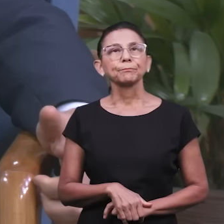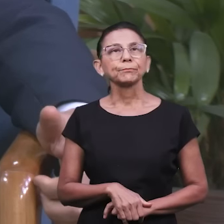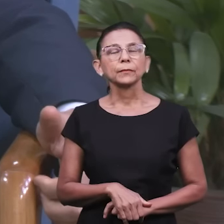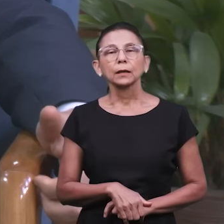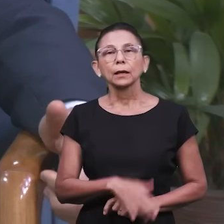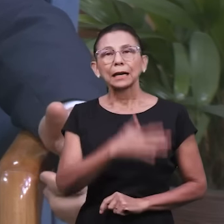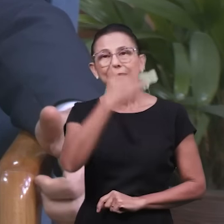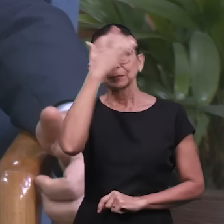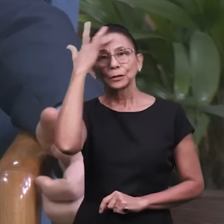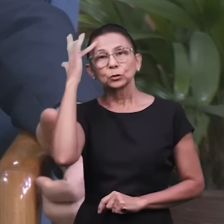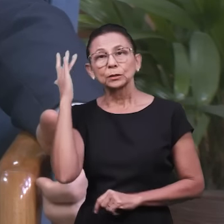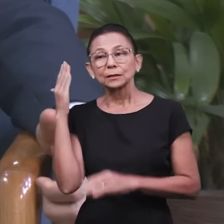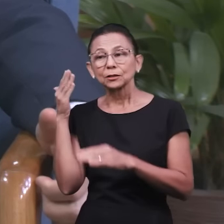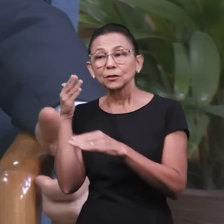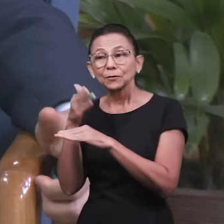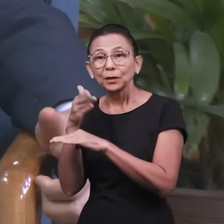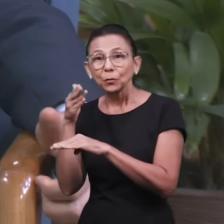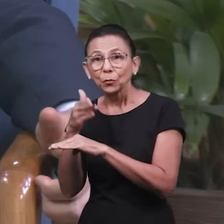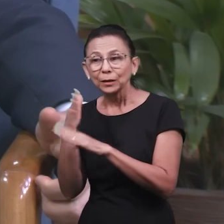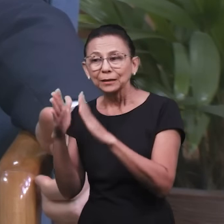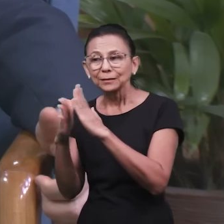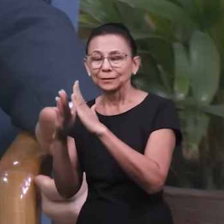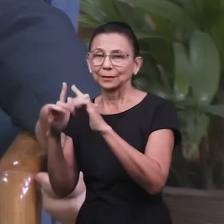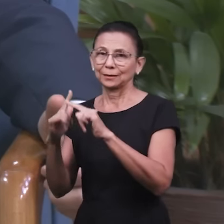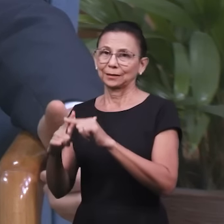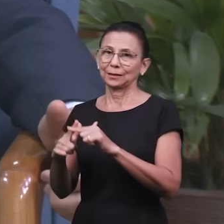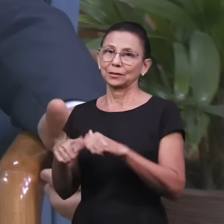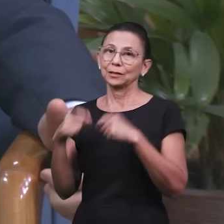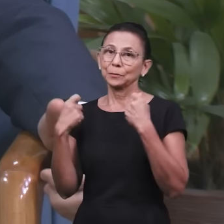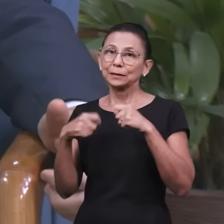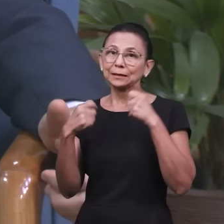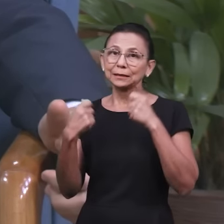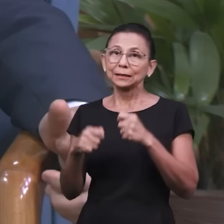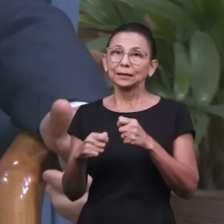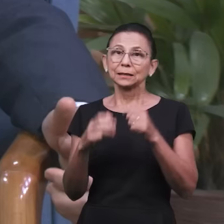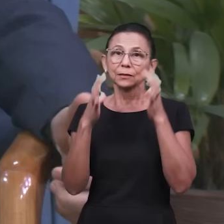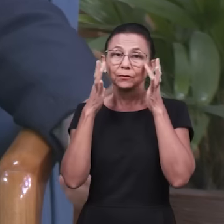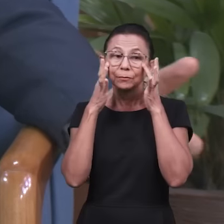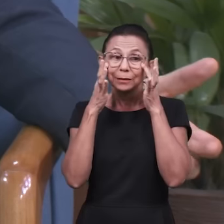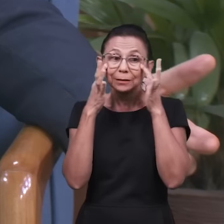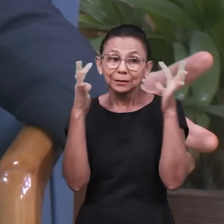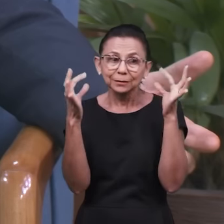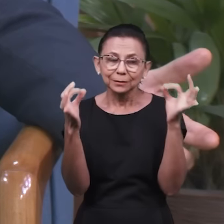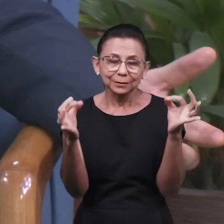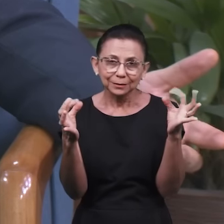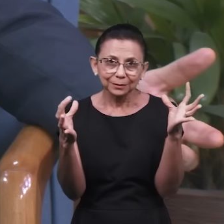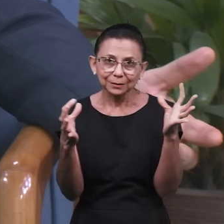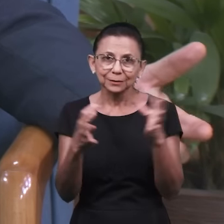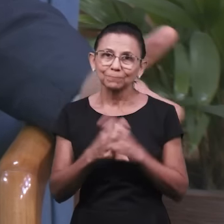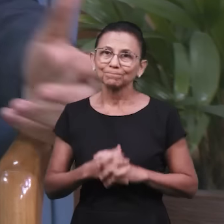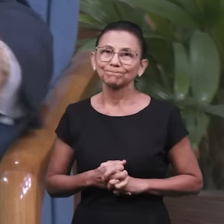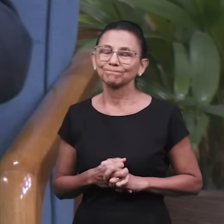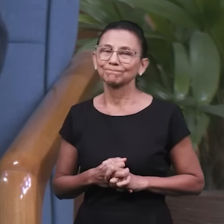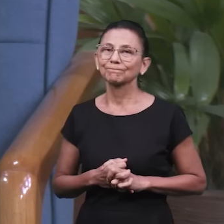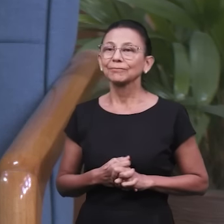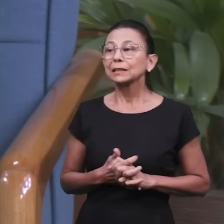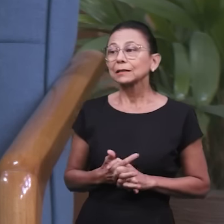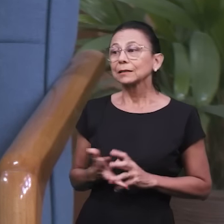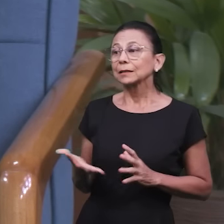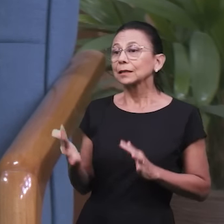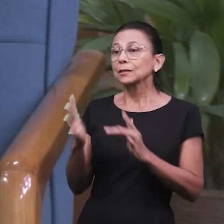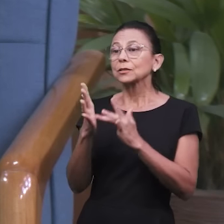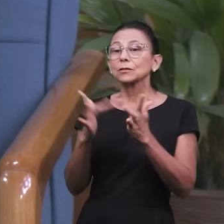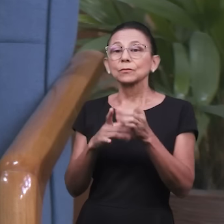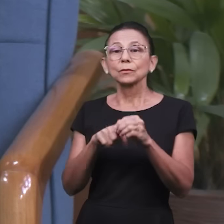igreja precisa estar atento. Precisa estar atento, porque Jesus voltará e agora,